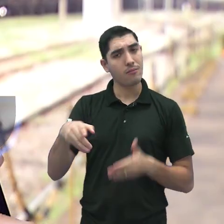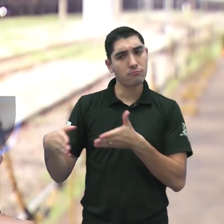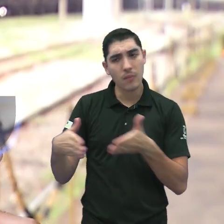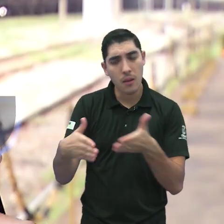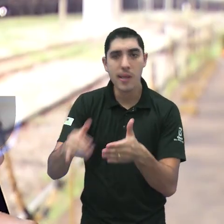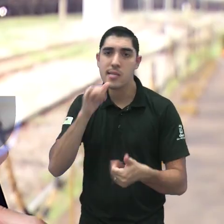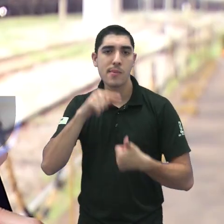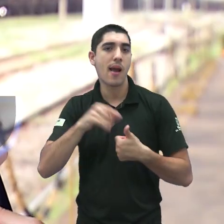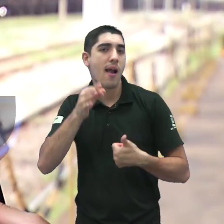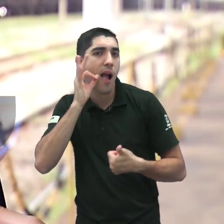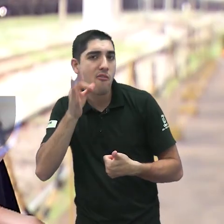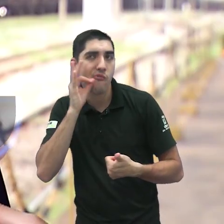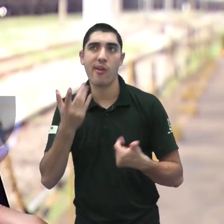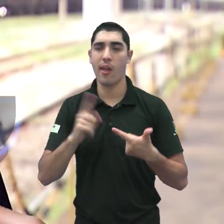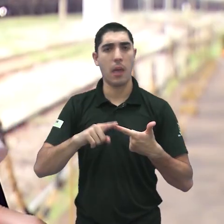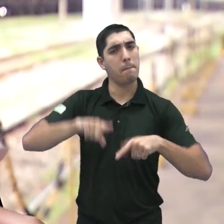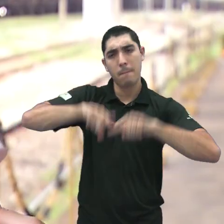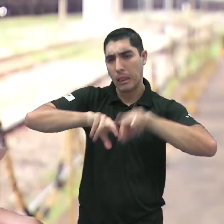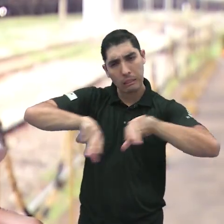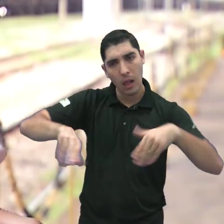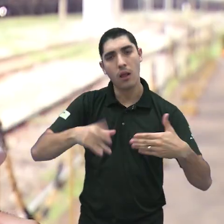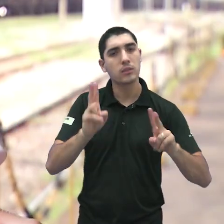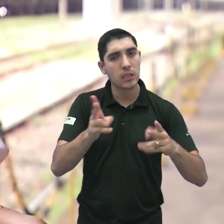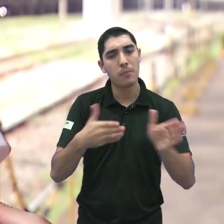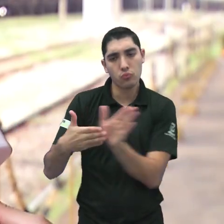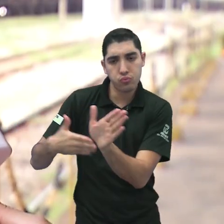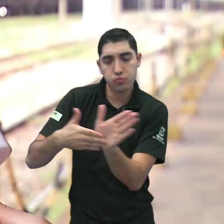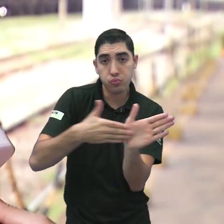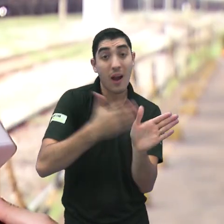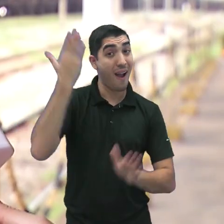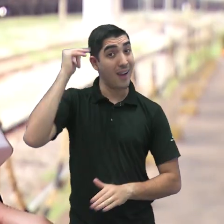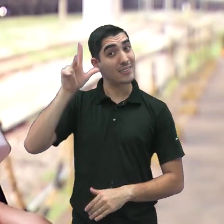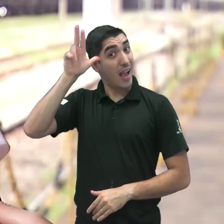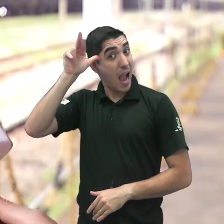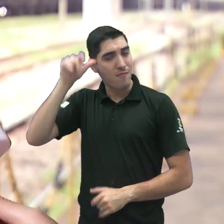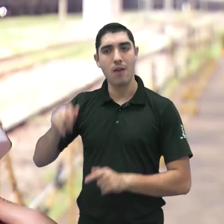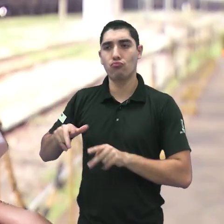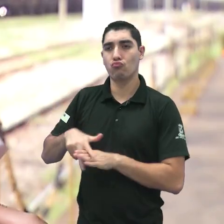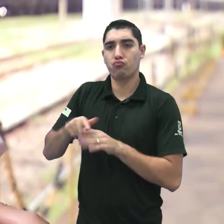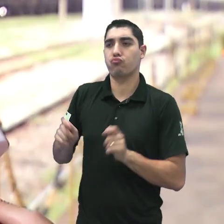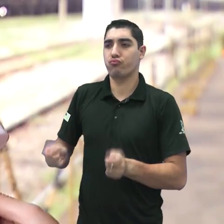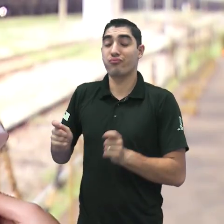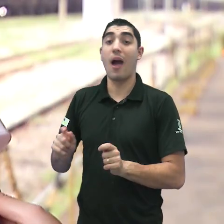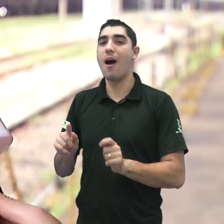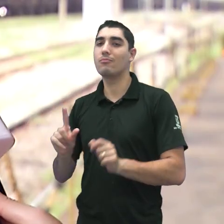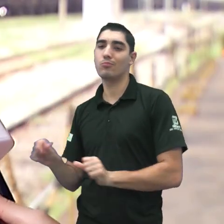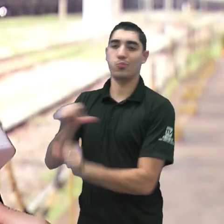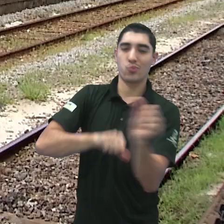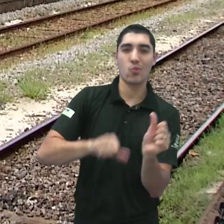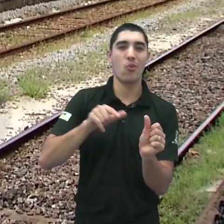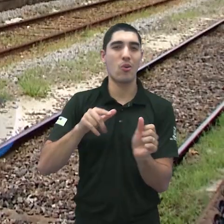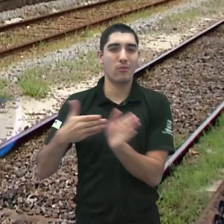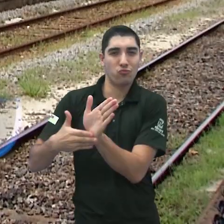do café, dos produtos, e aí mudou muito, porque era os tropeiros, passou a ser o trem a conduzir as